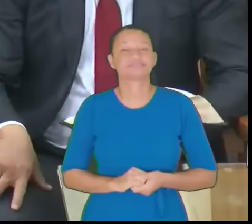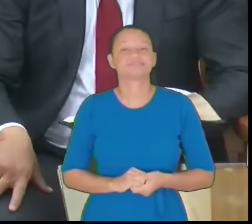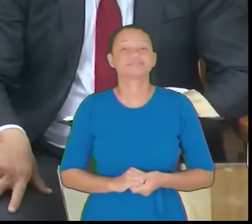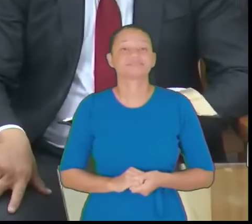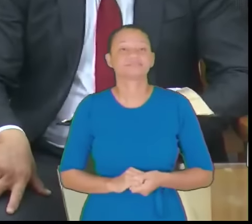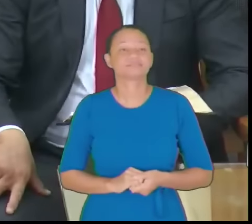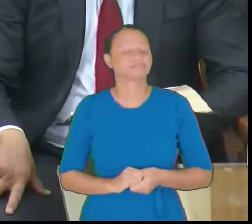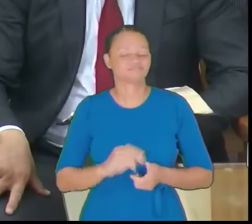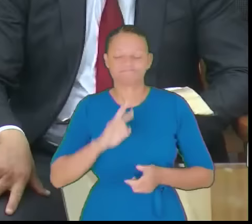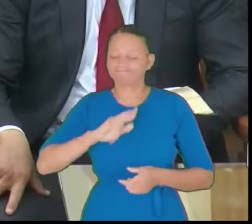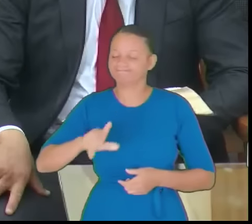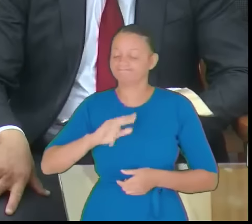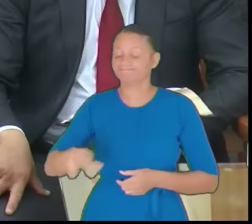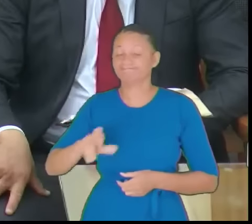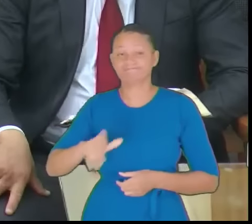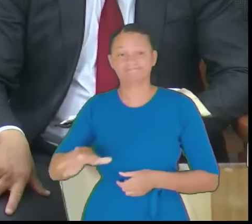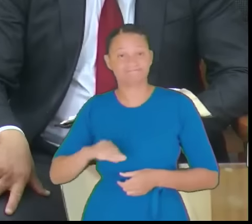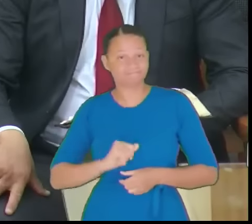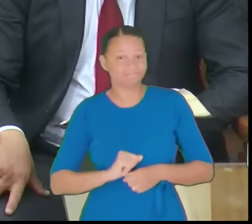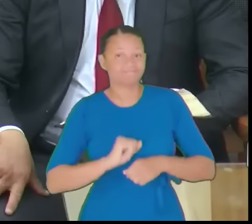Não é igreja. Não é igreja.